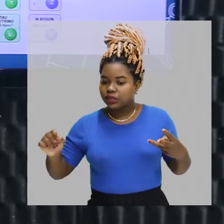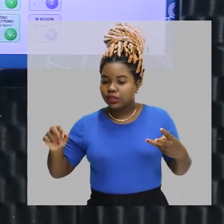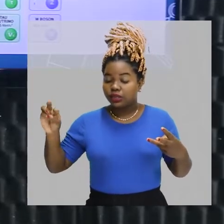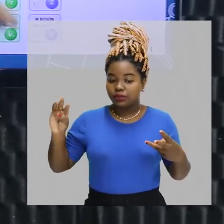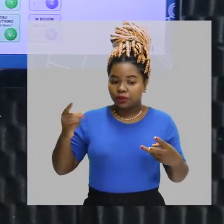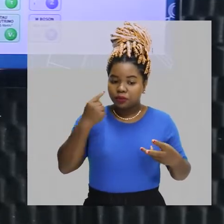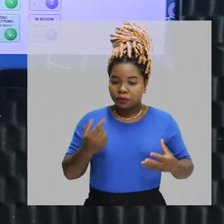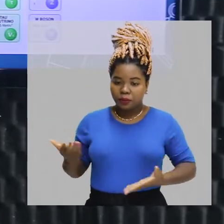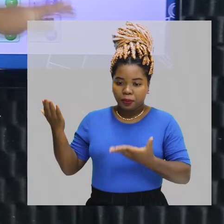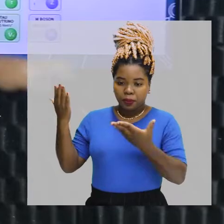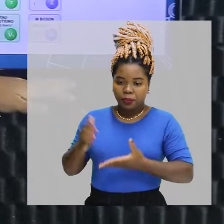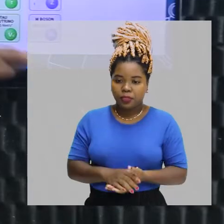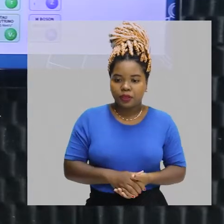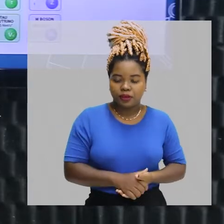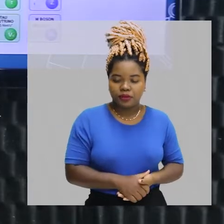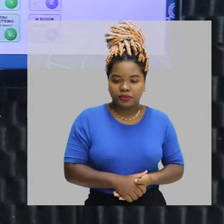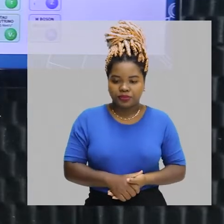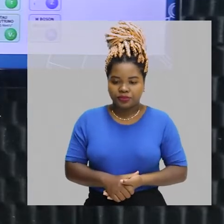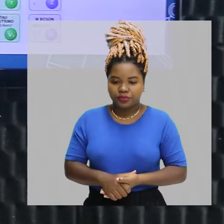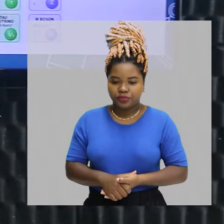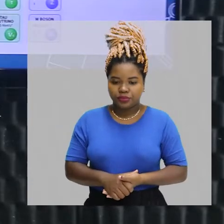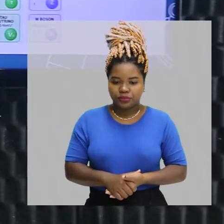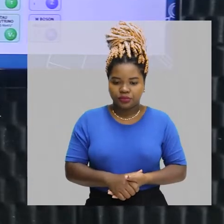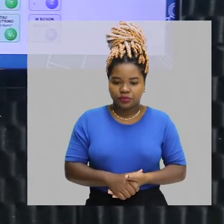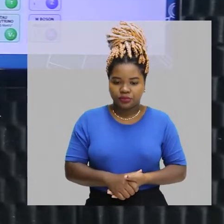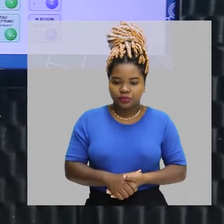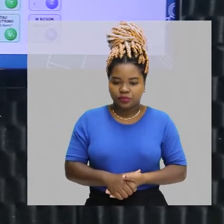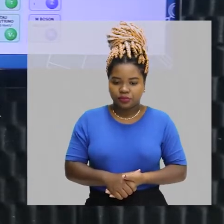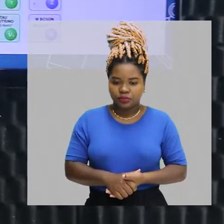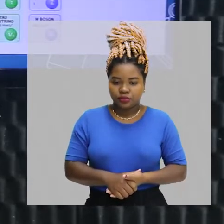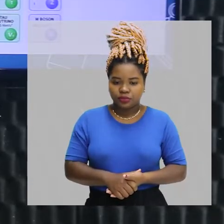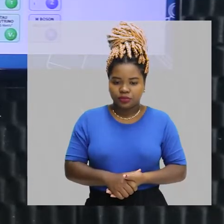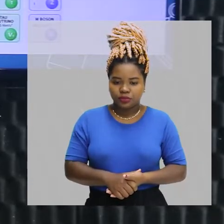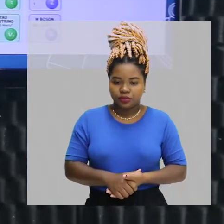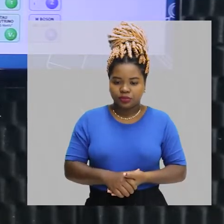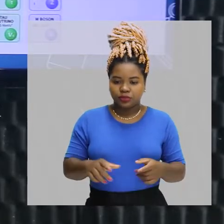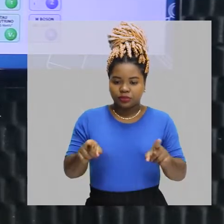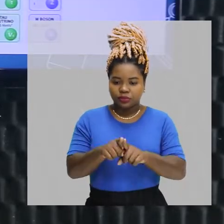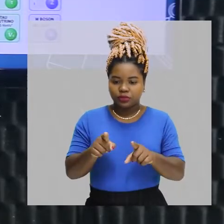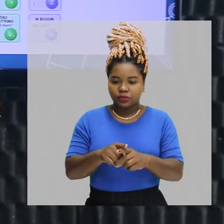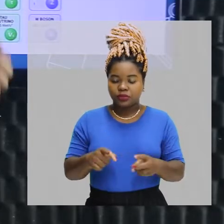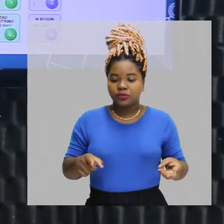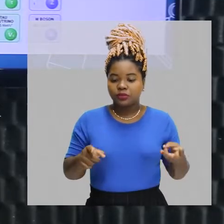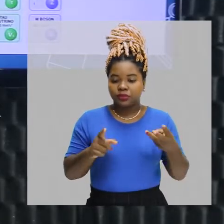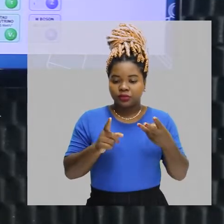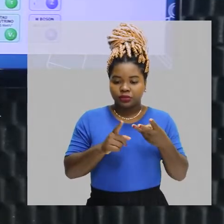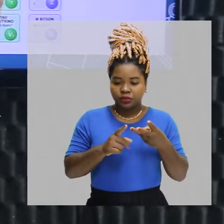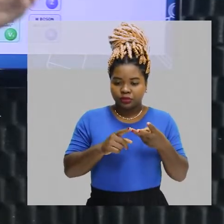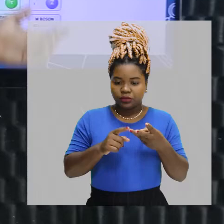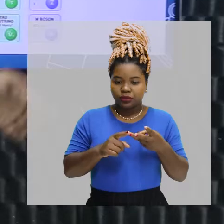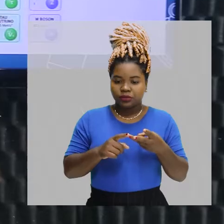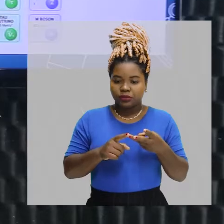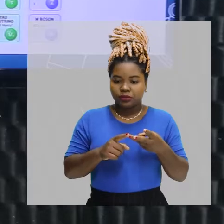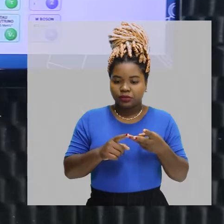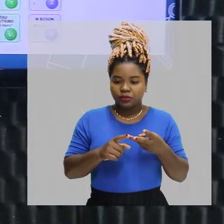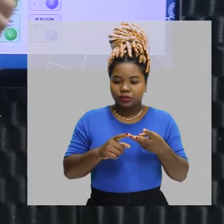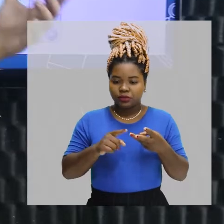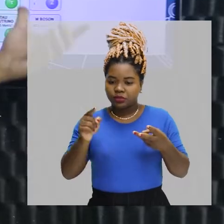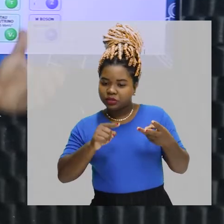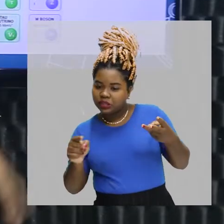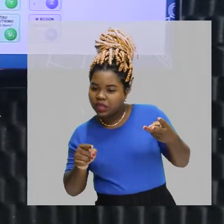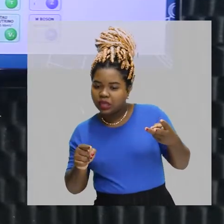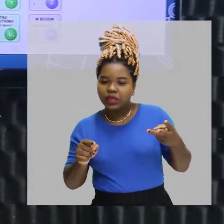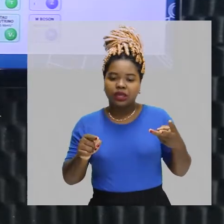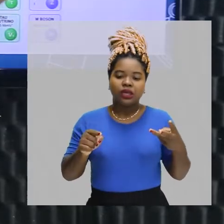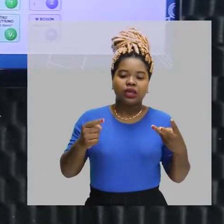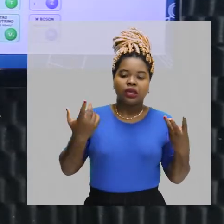Né? Nós temos aqui né, os nossos bósons, né? Nós temos os gluons, os fótons, o bóson Z, o bóson